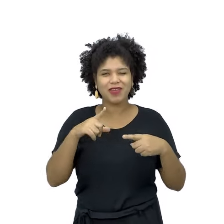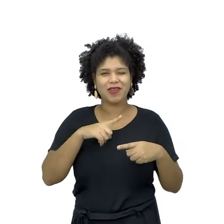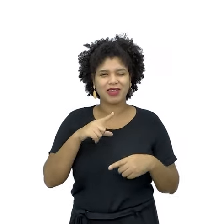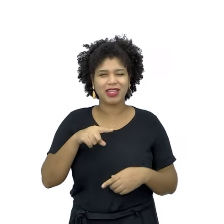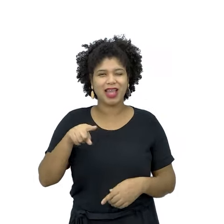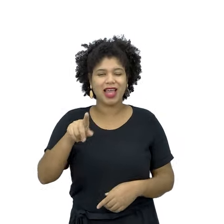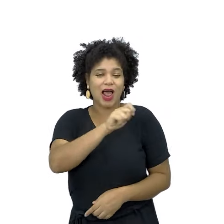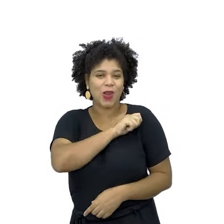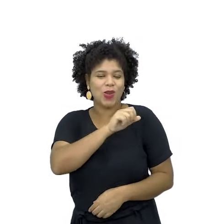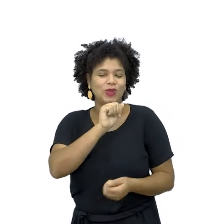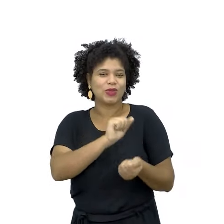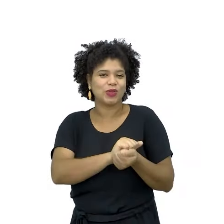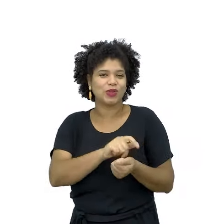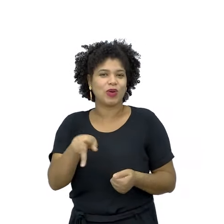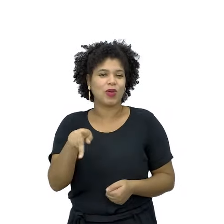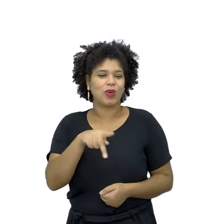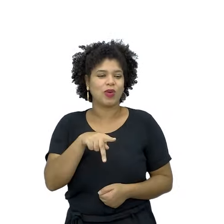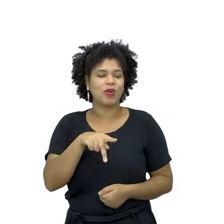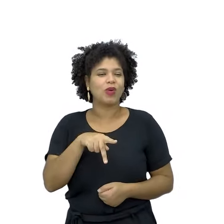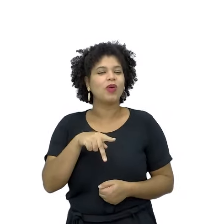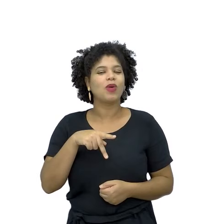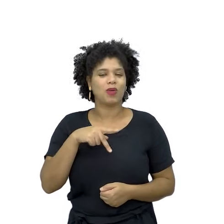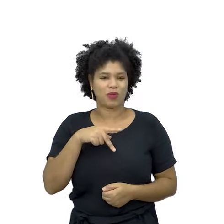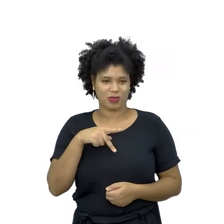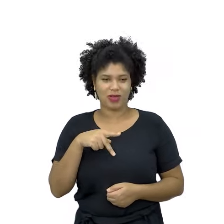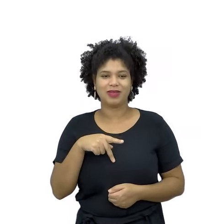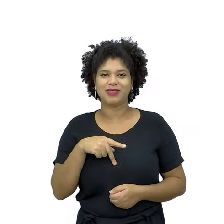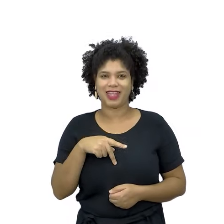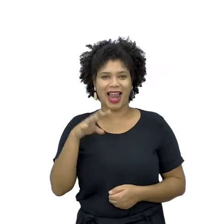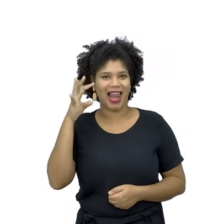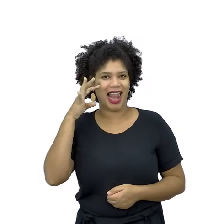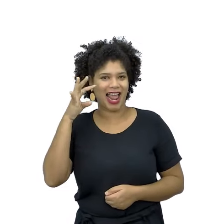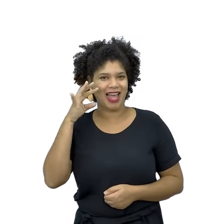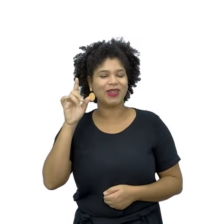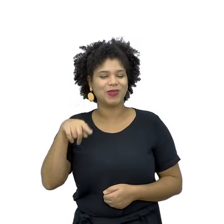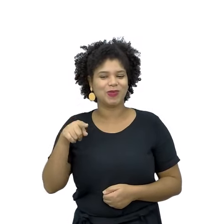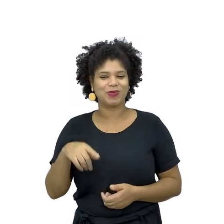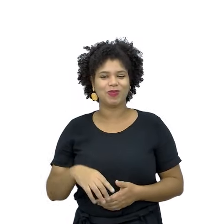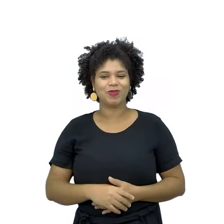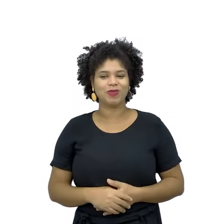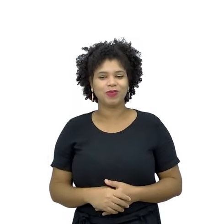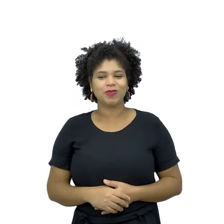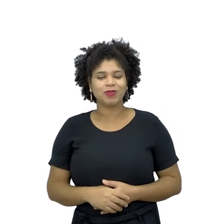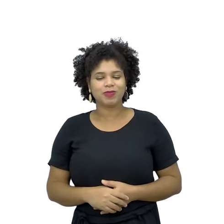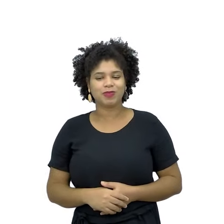aluno para o professor dele, eles fazem uma aposta, é bem bacana, né?